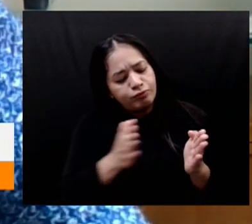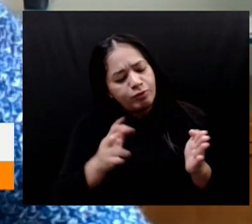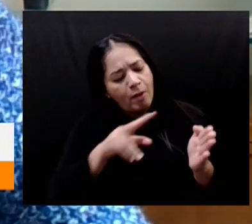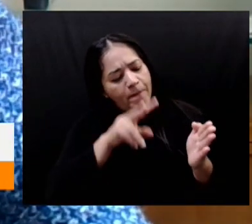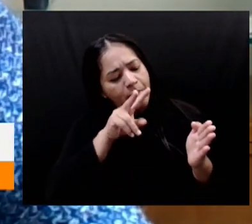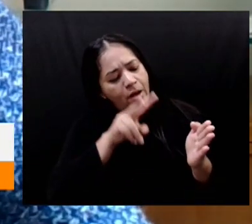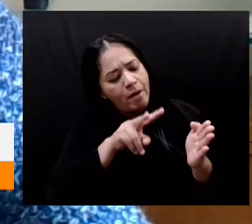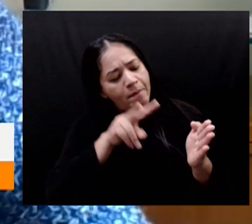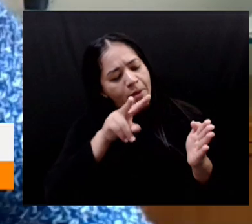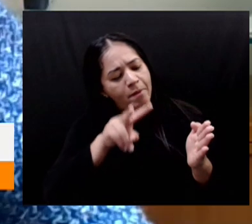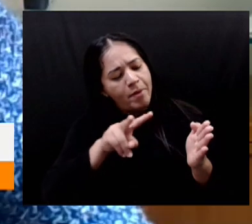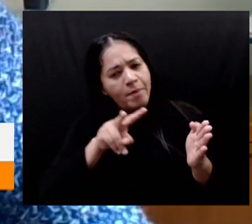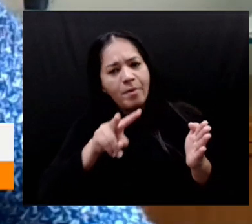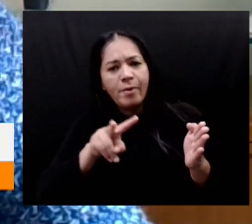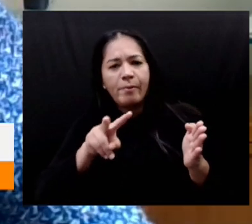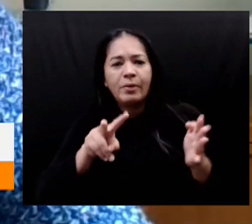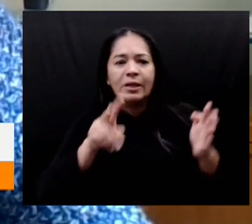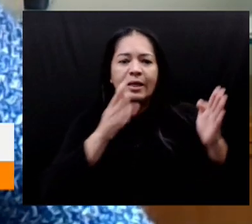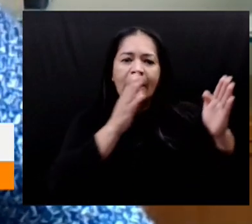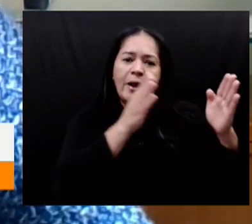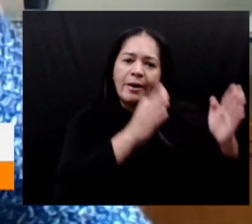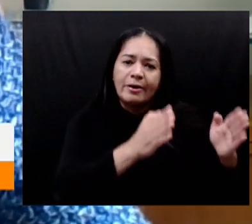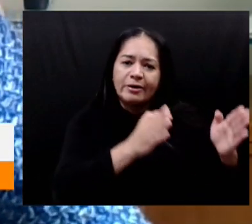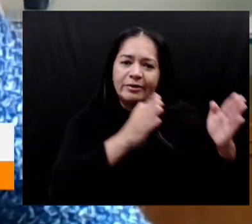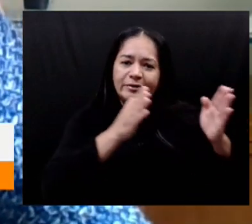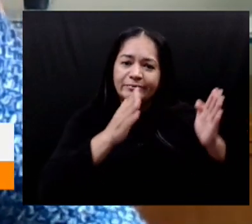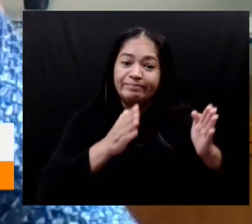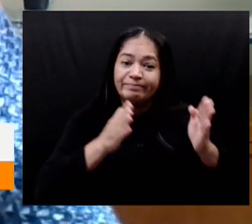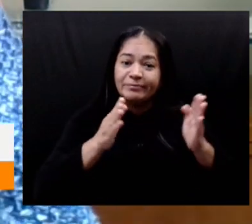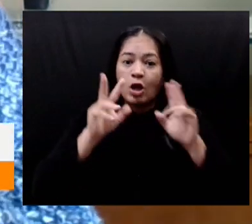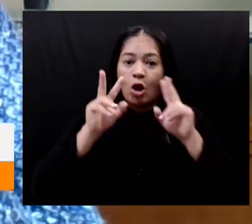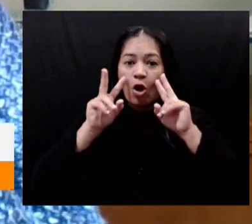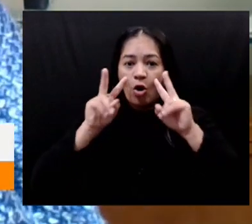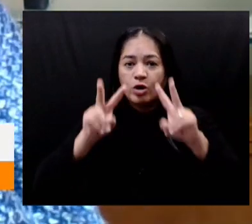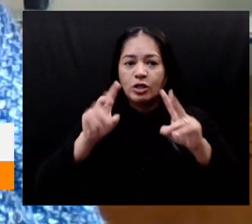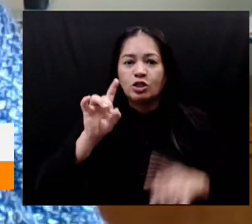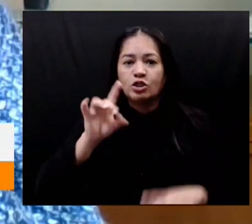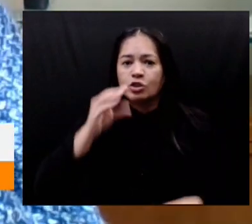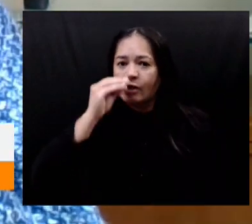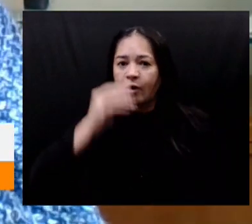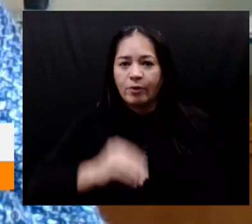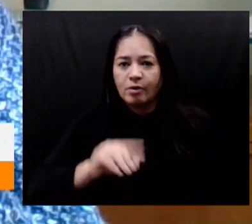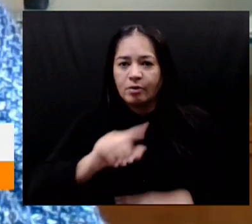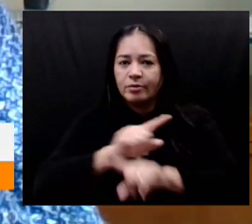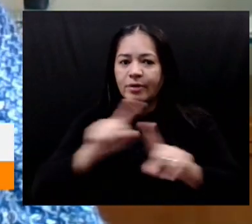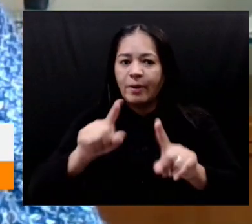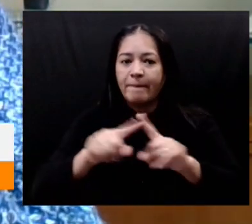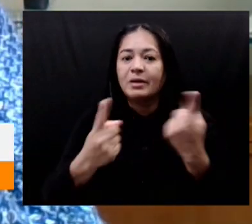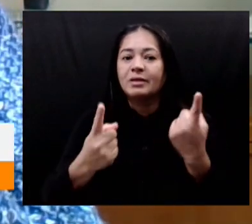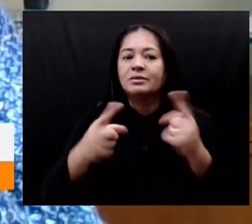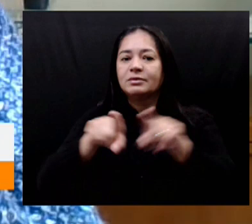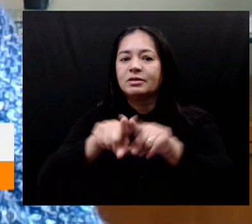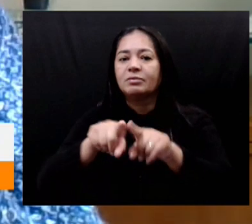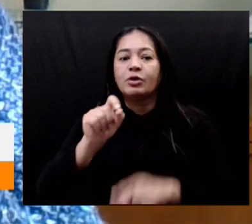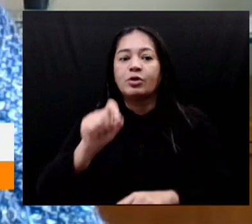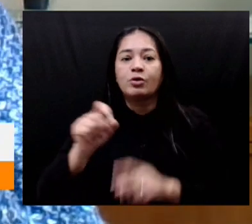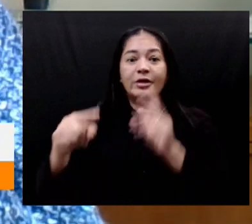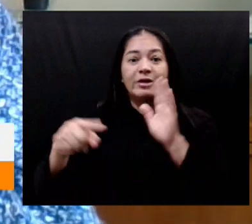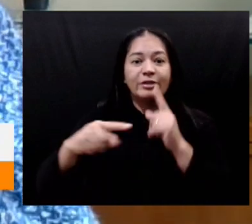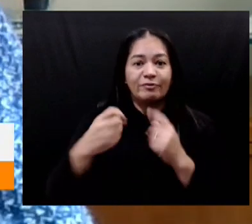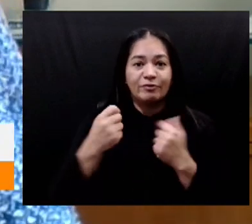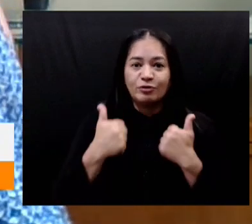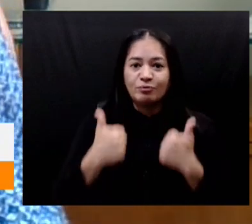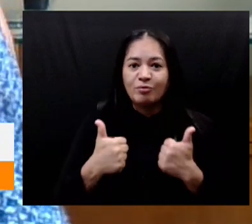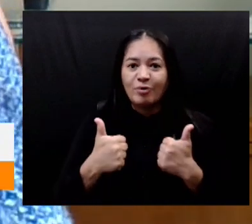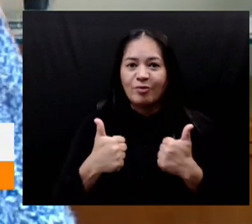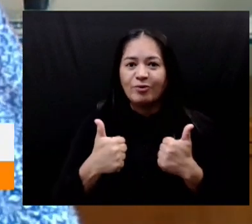da vida, mas olhando não só o fracasso, mas também o que teve de positivo naquele momento. Uhum.